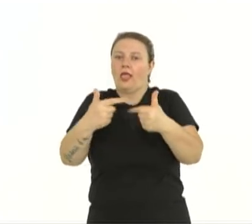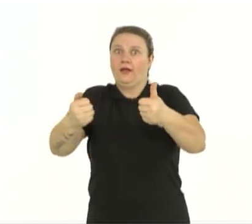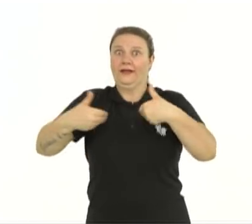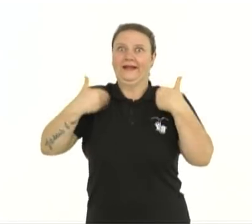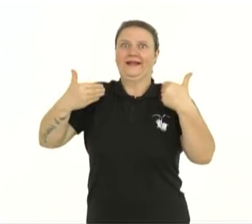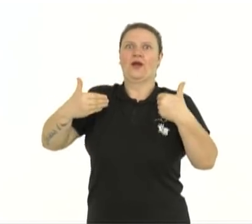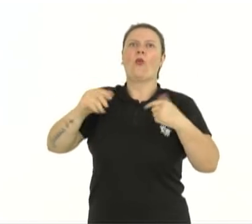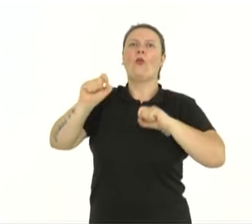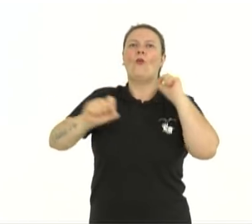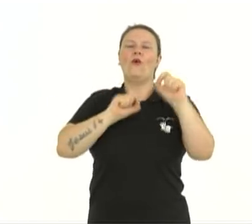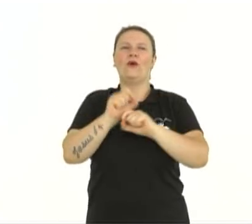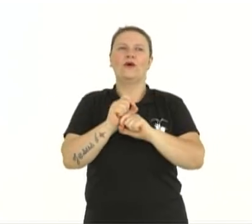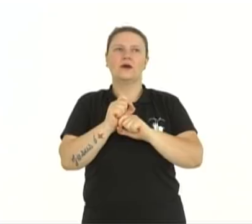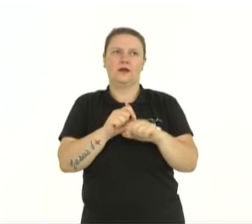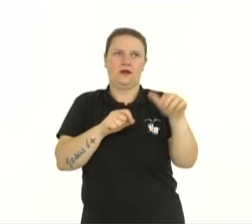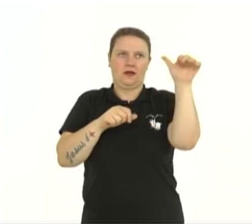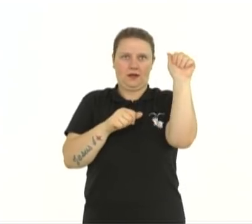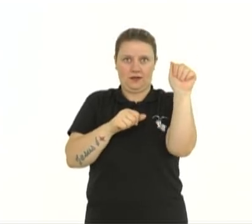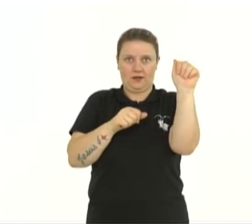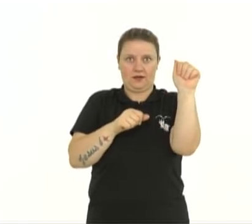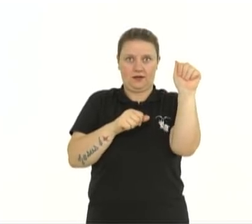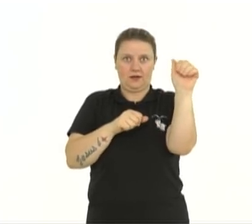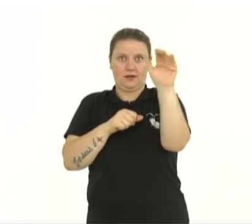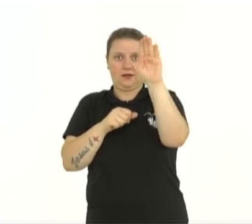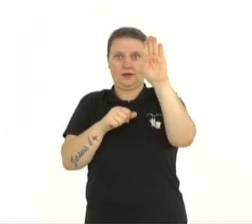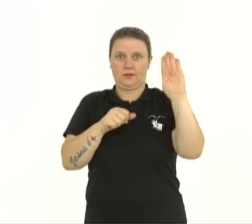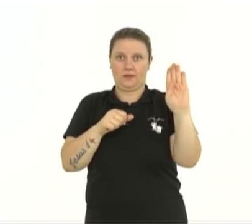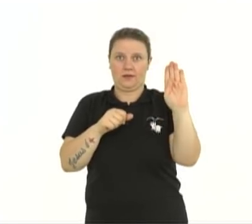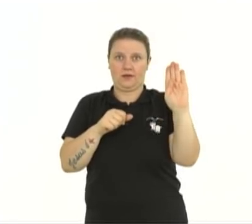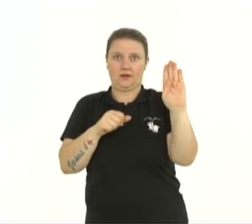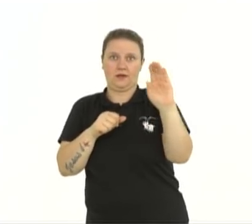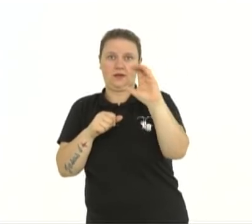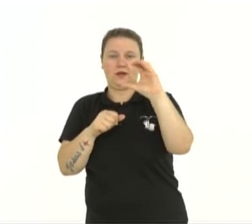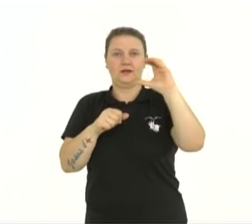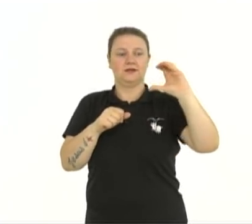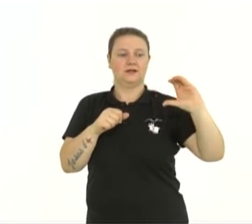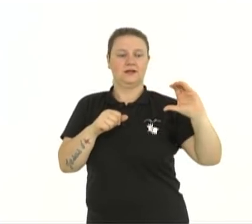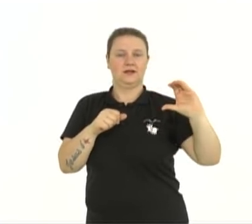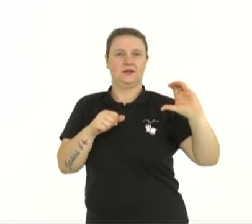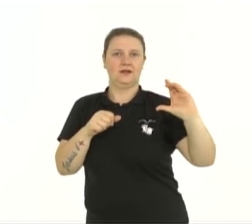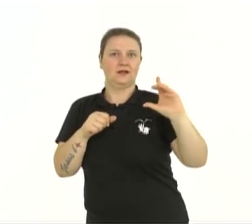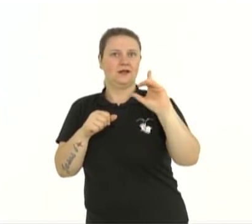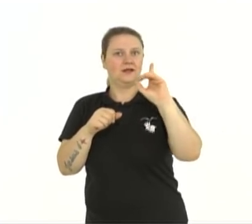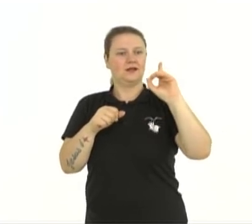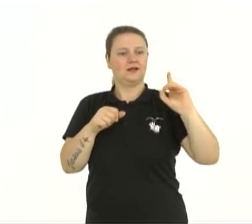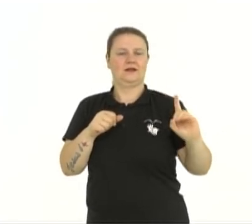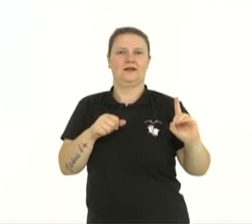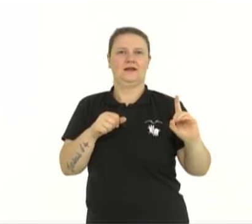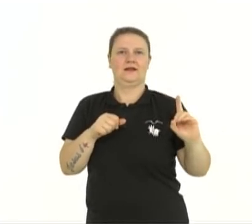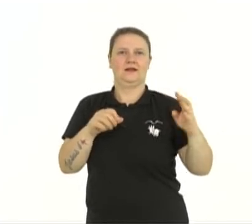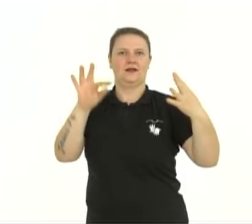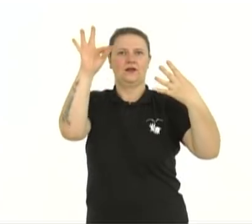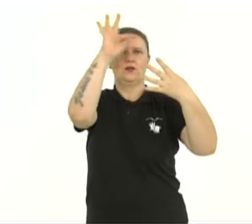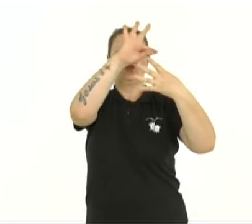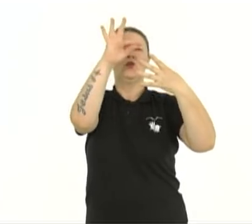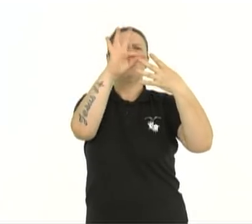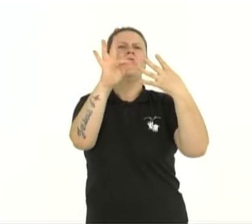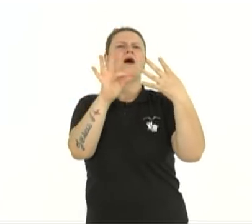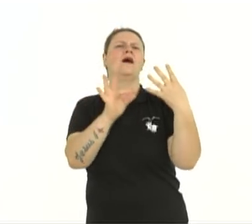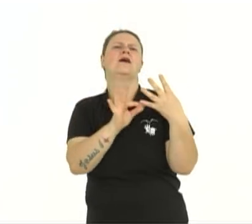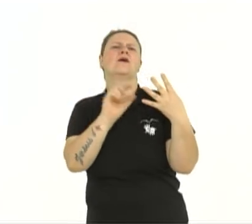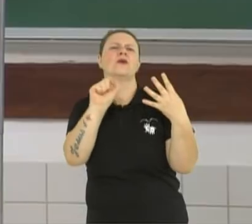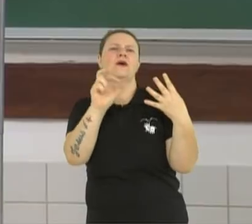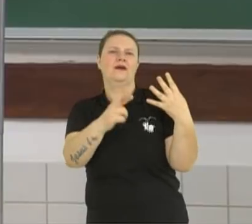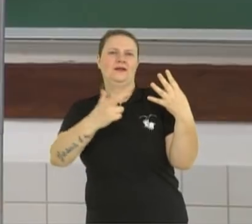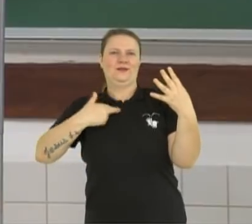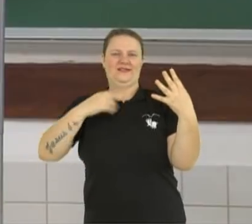paraglider? Letra A, parkour. B, paraquedismo. C, montanhismo. Ou D,